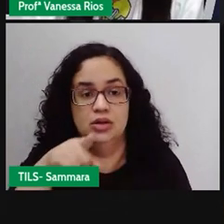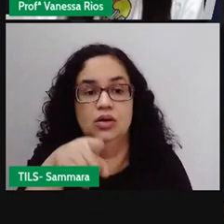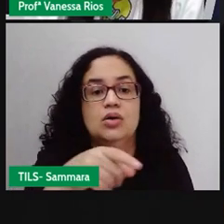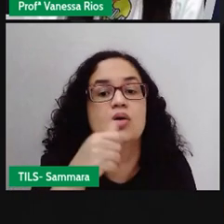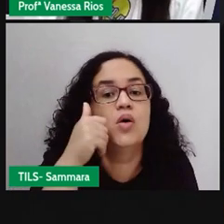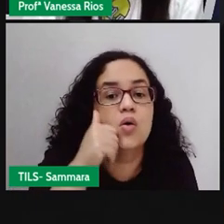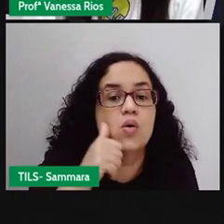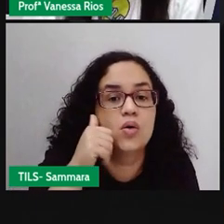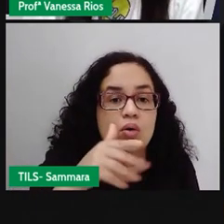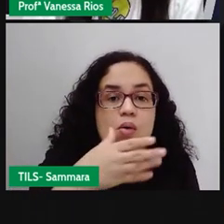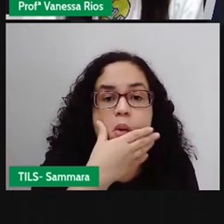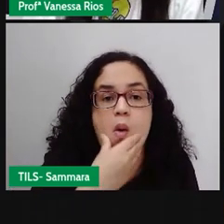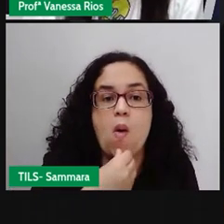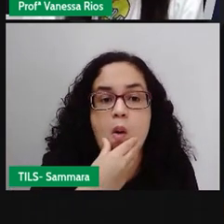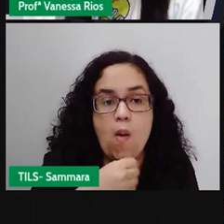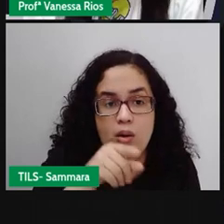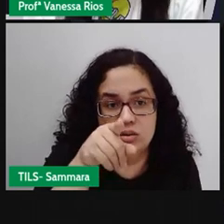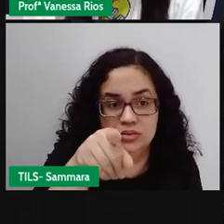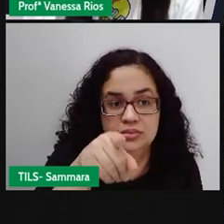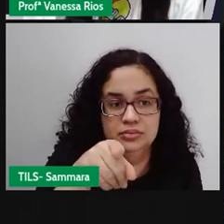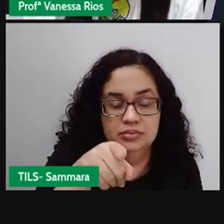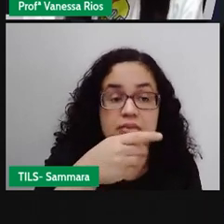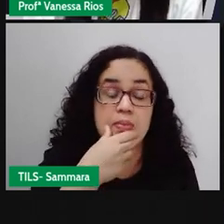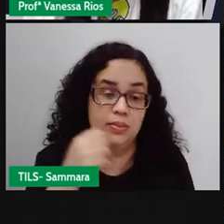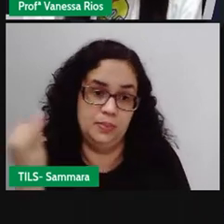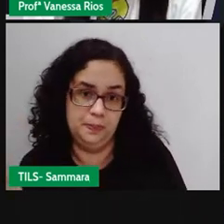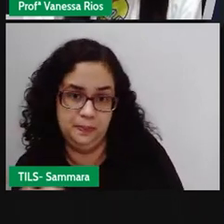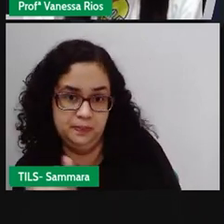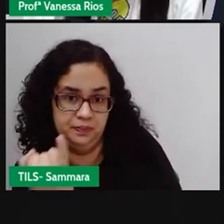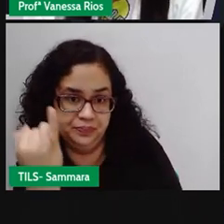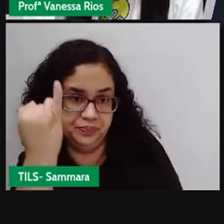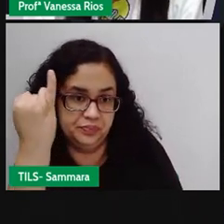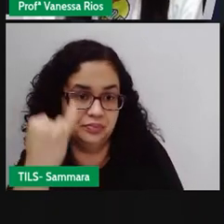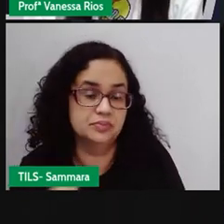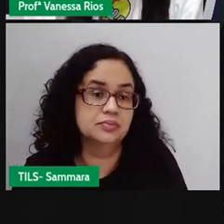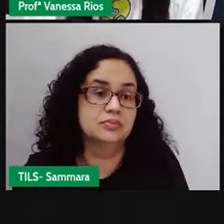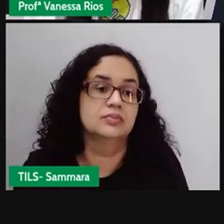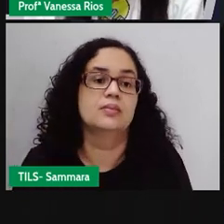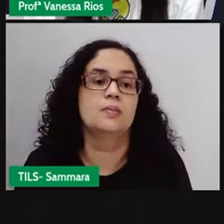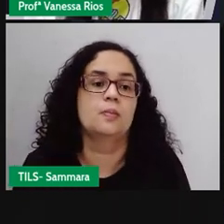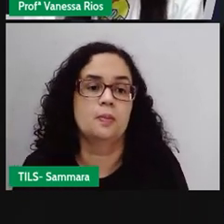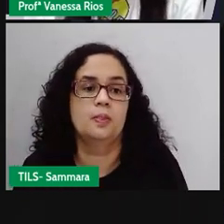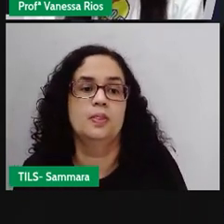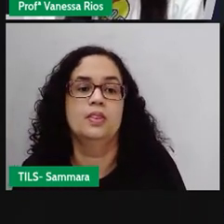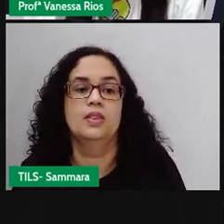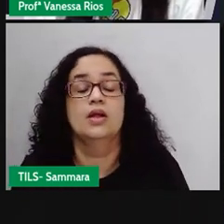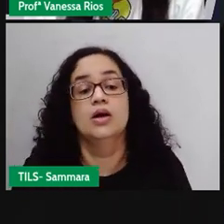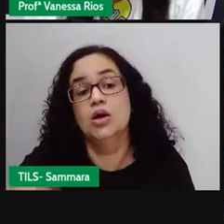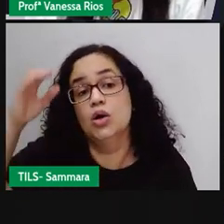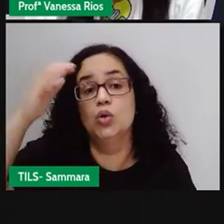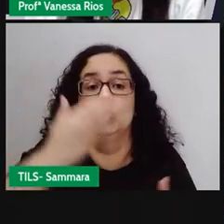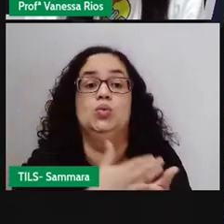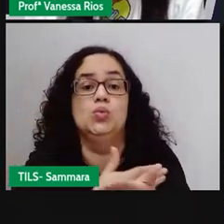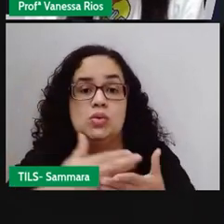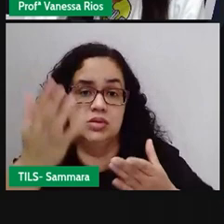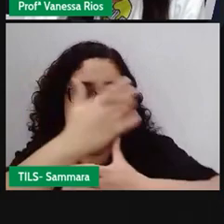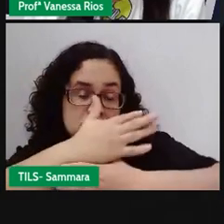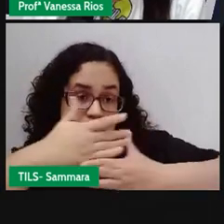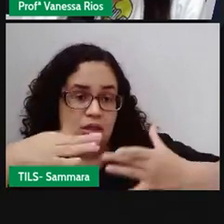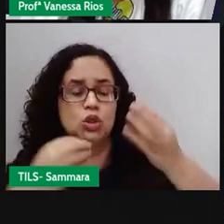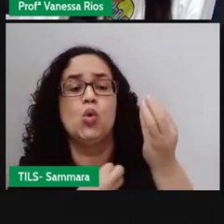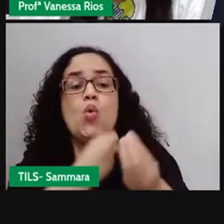Esse monumento aí também é um monumento muito importante, relacionado diretamente com a origem da cidade,